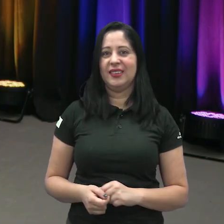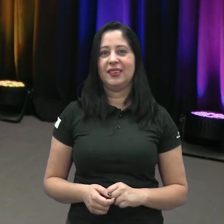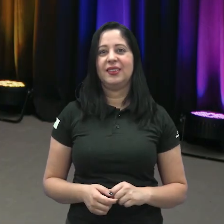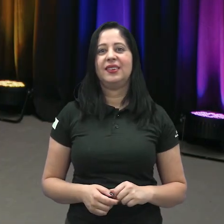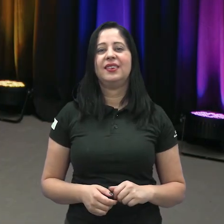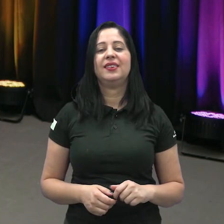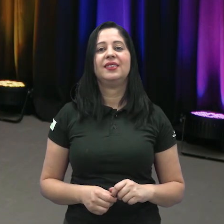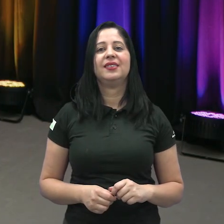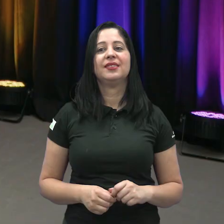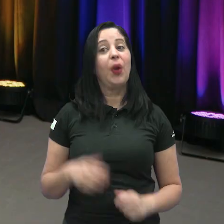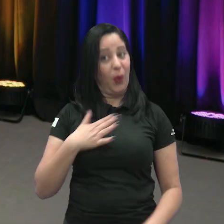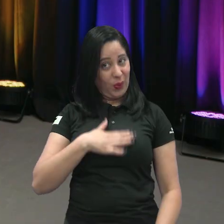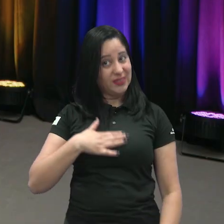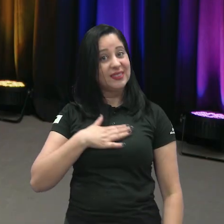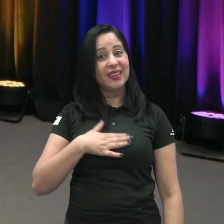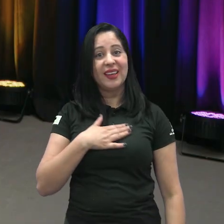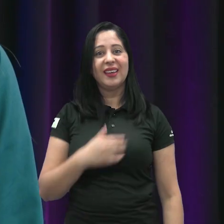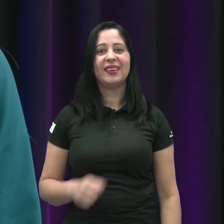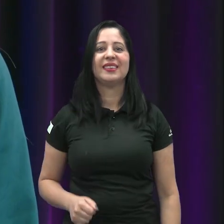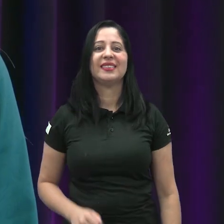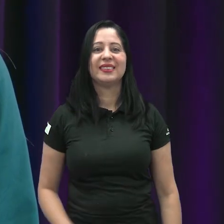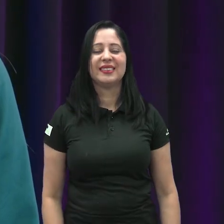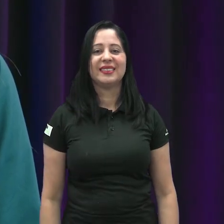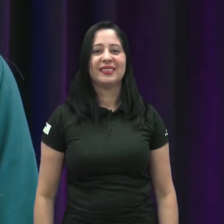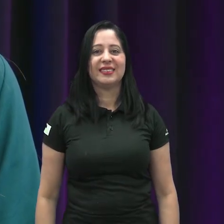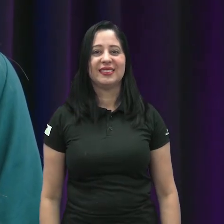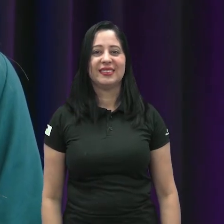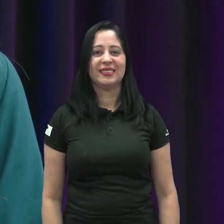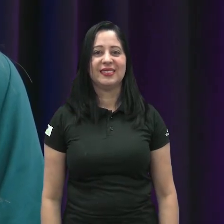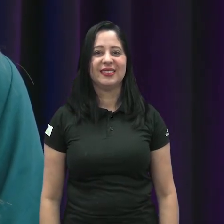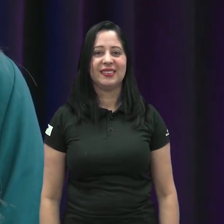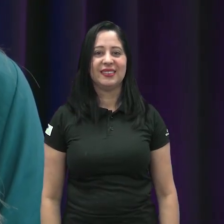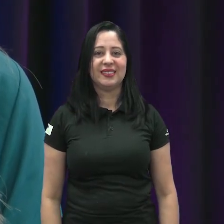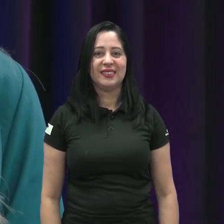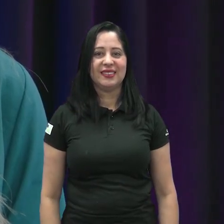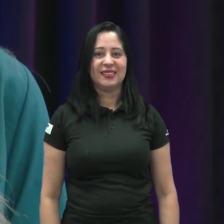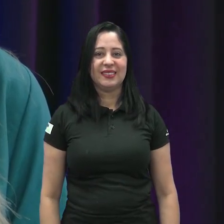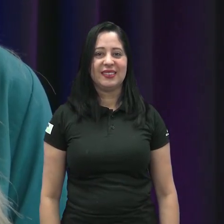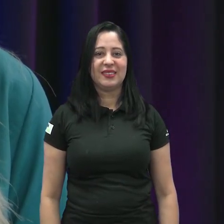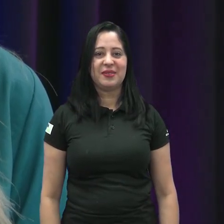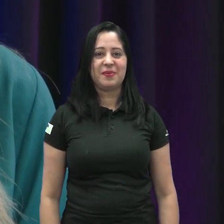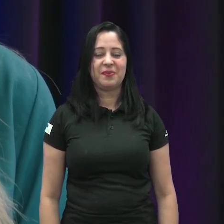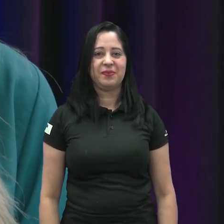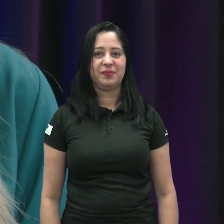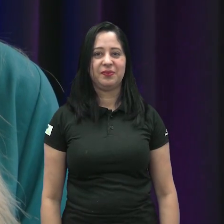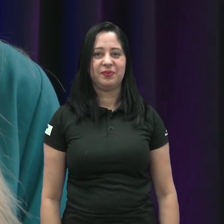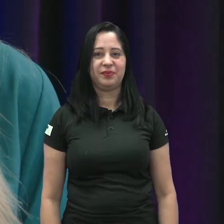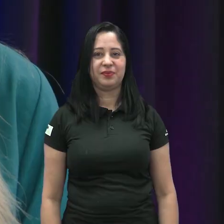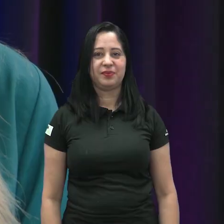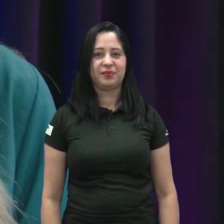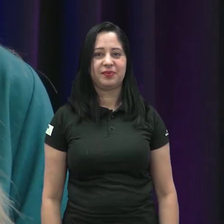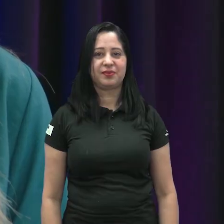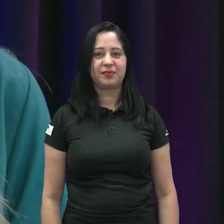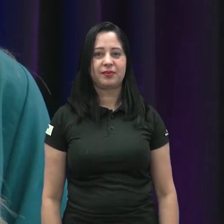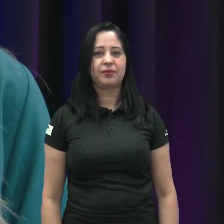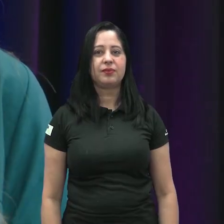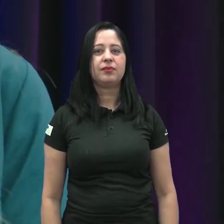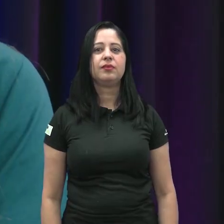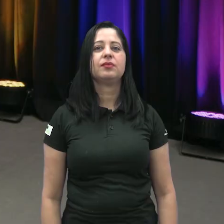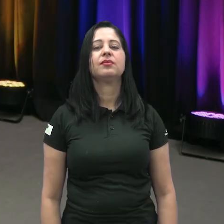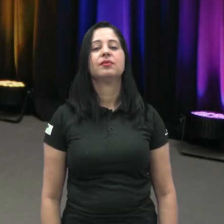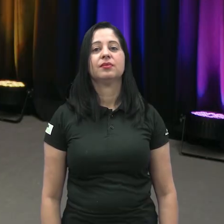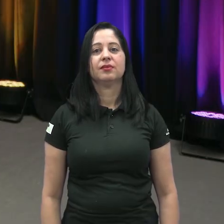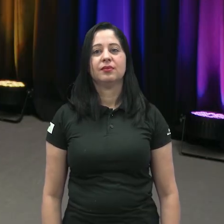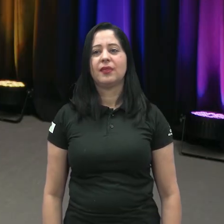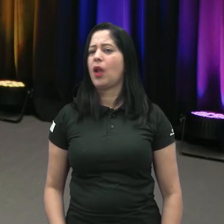aqui. Eu gostei, hein? Gostou, E aí, gostou? o que você